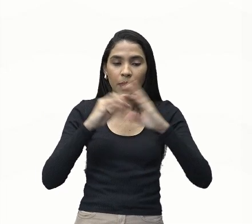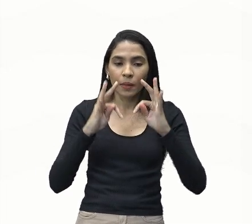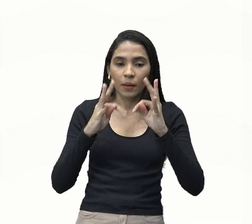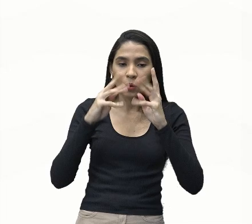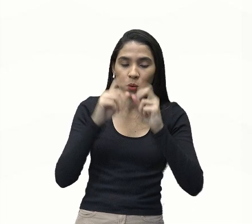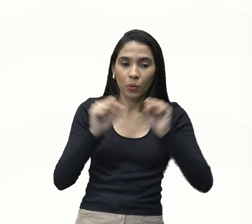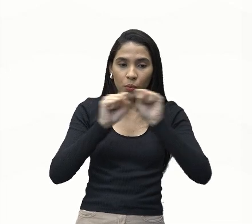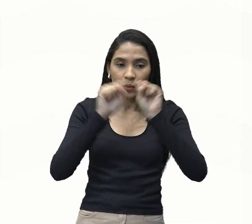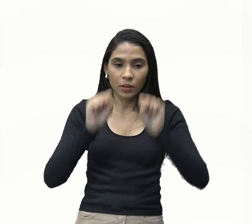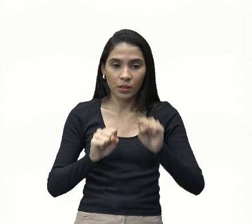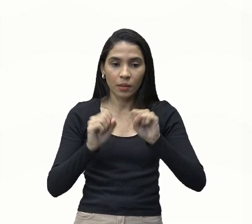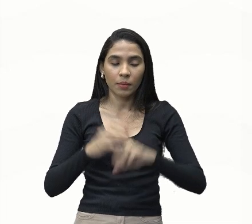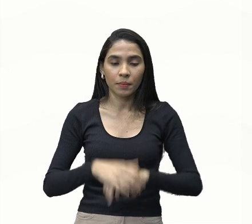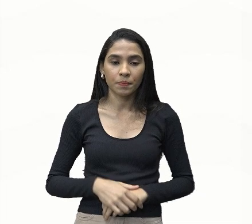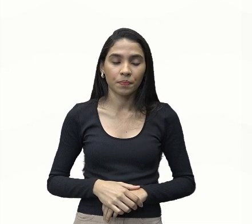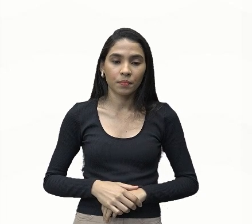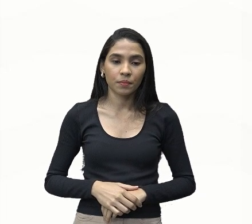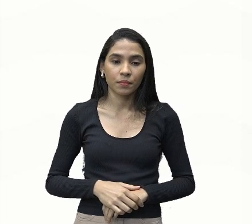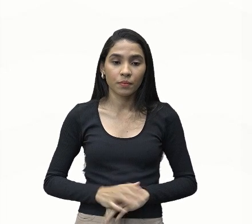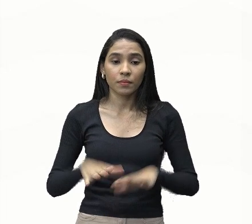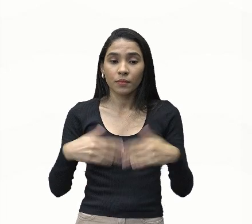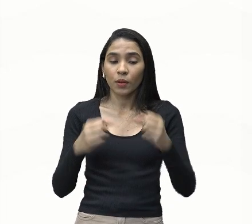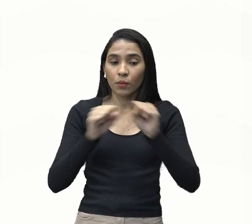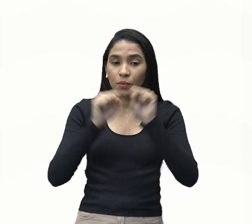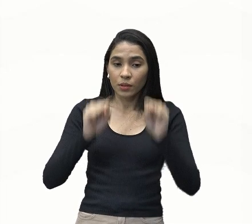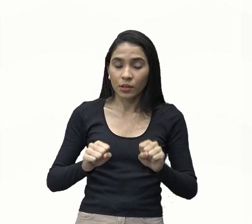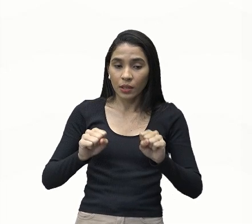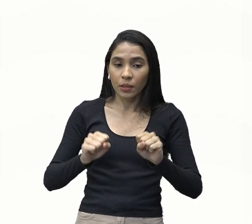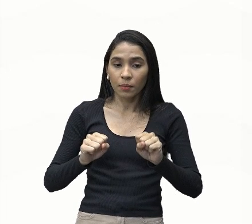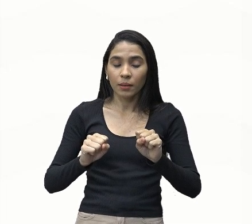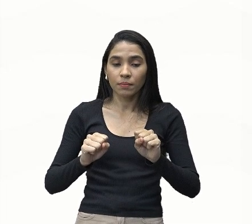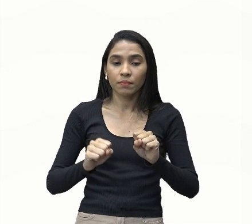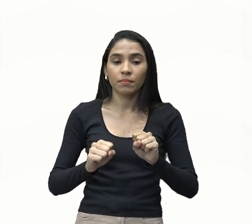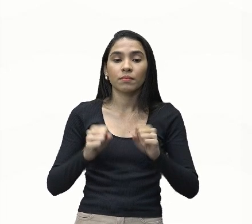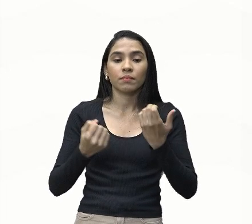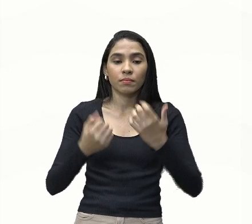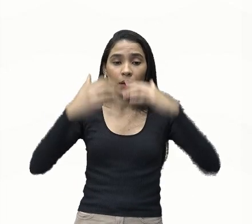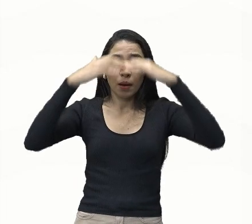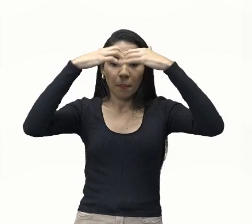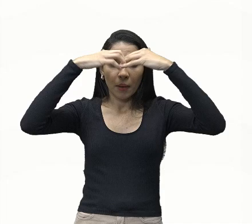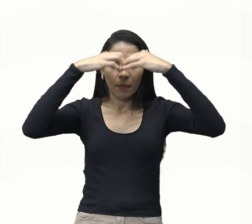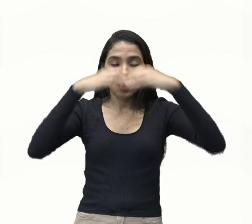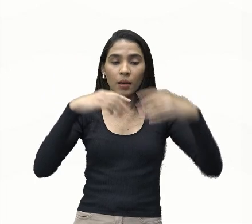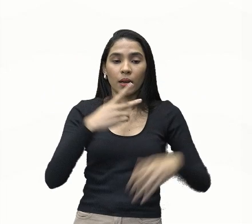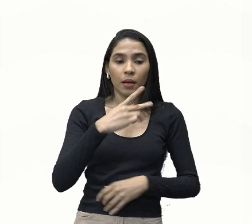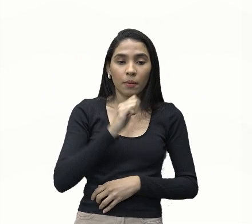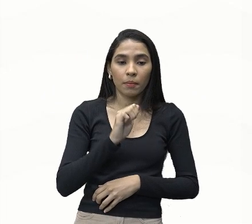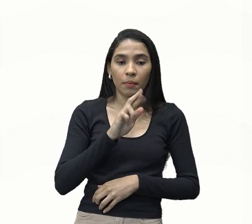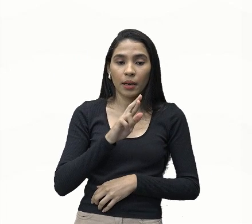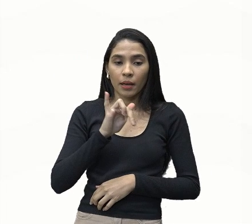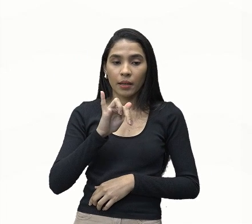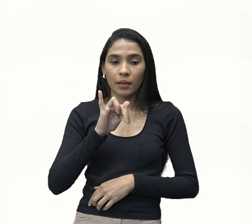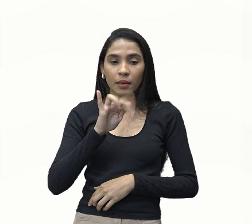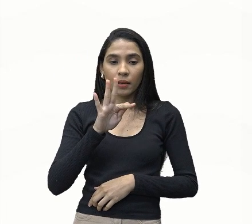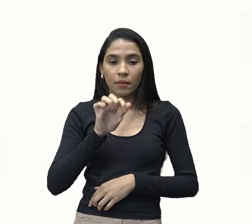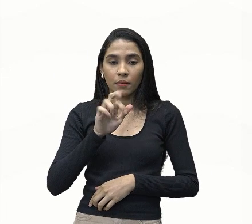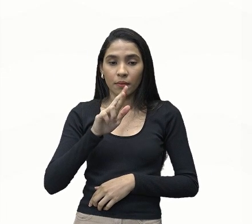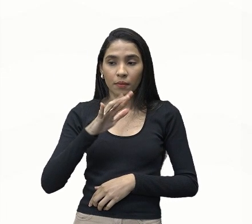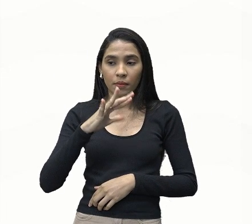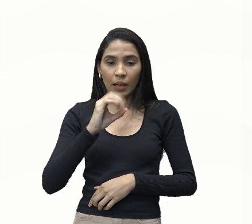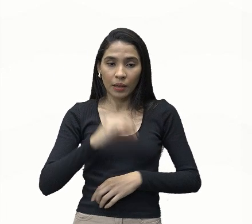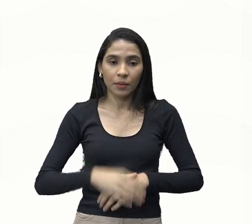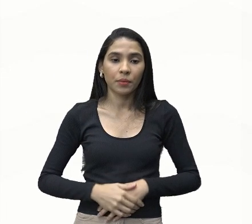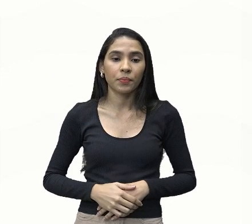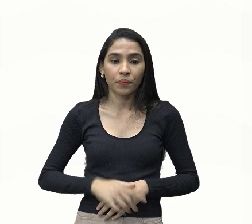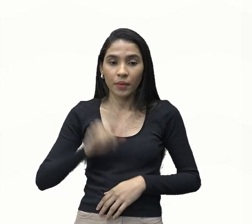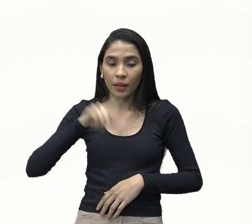esse sistema. E aí, o sistema nervoso periférico, vamos observar na nossa próxima imagem. Ele